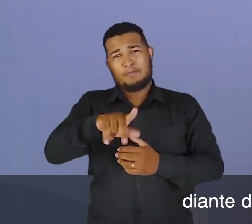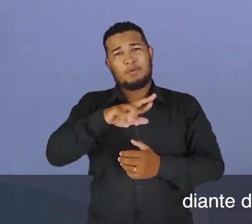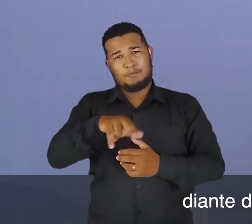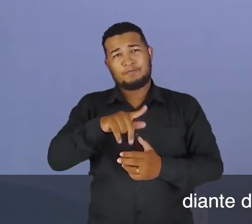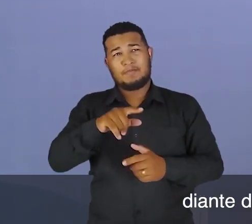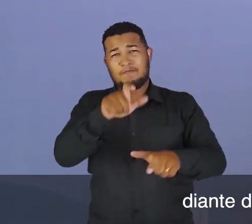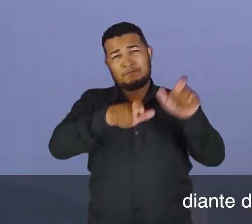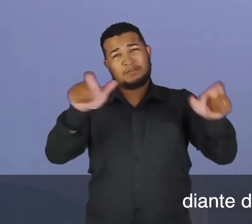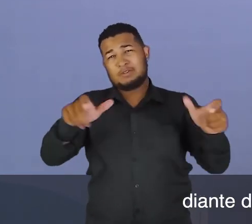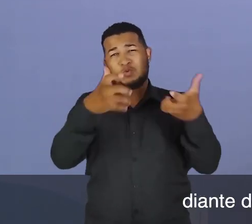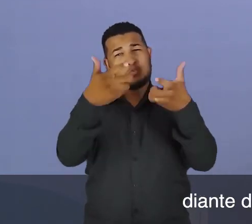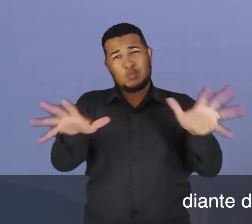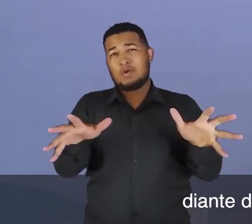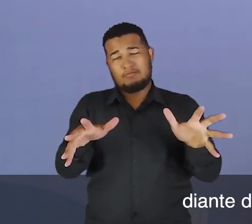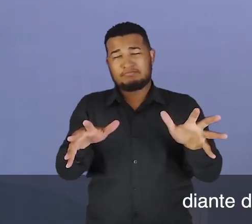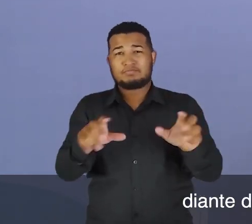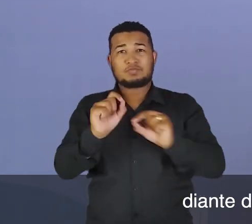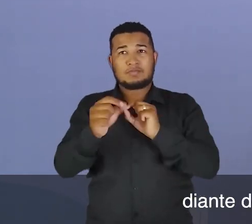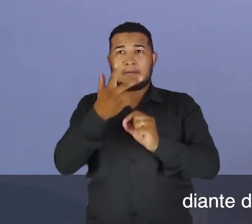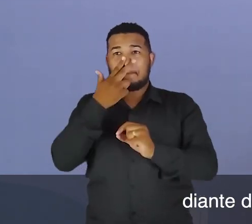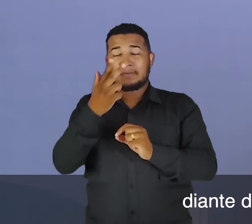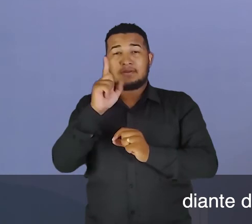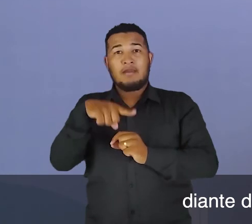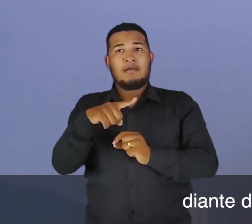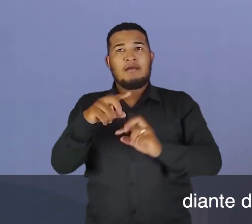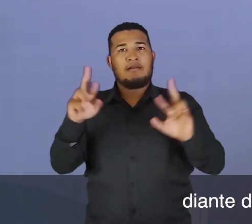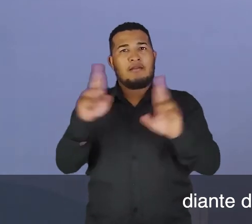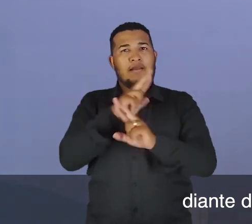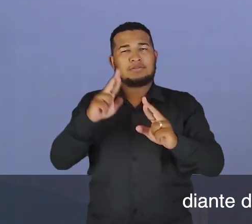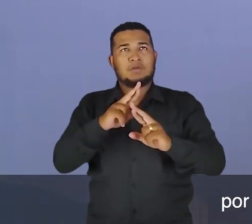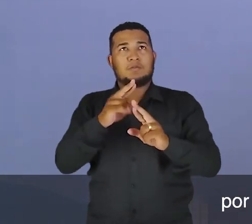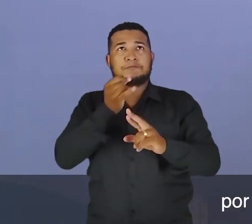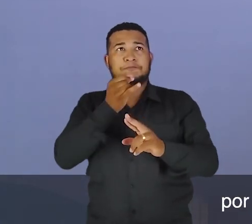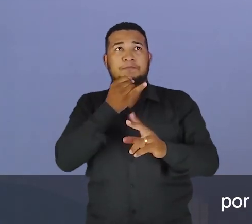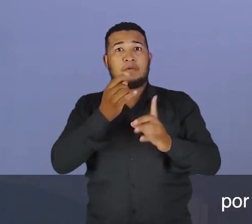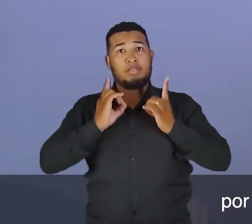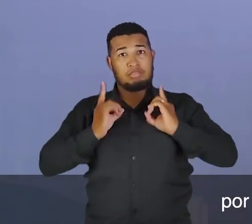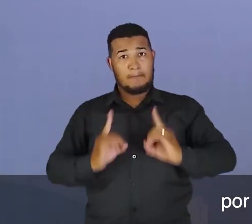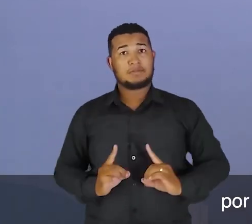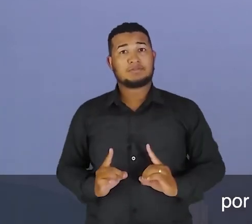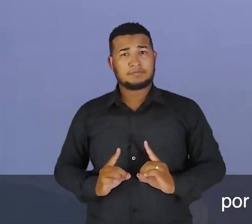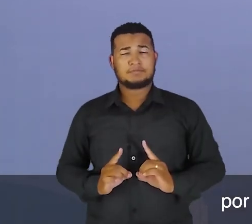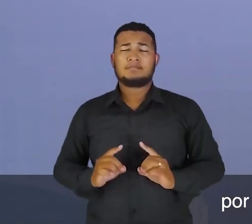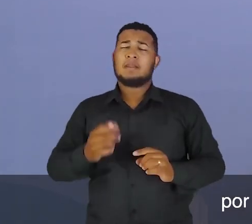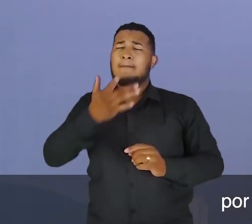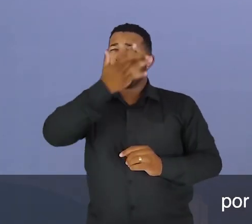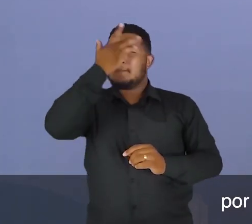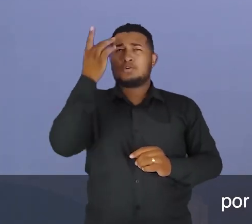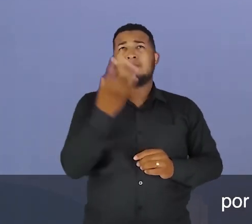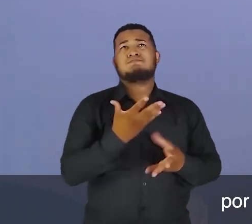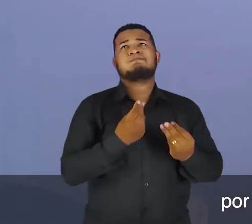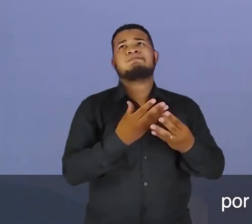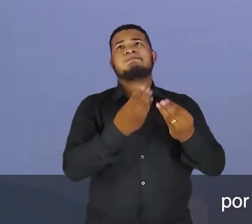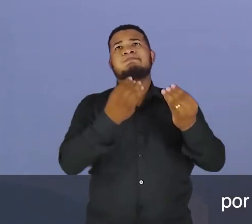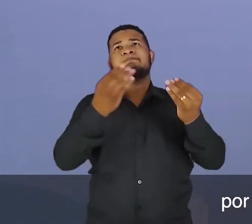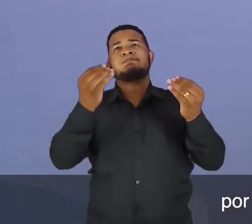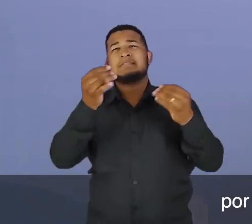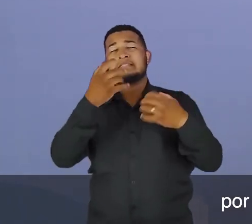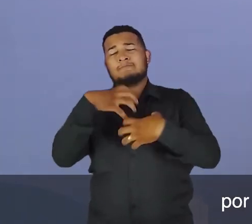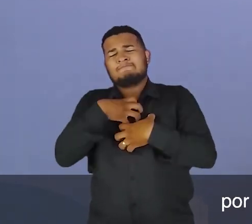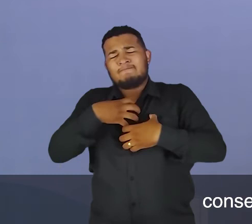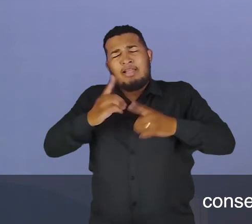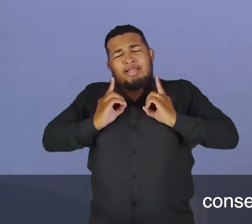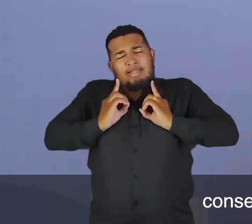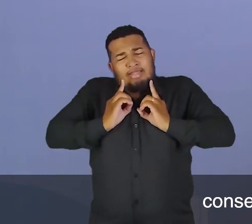de consumismo, que é a relação de depressão, por exemplo. Há muitas pessoas que se deprimem